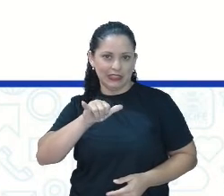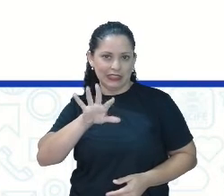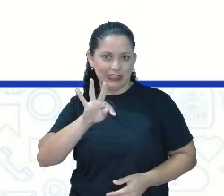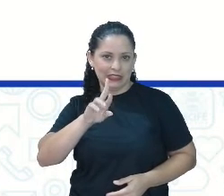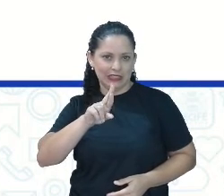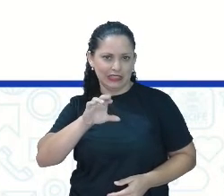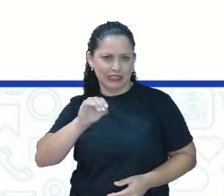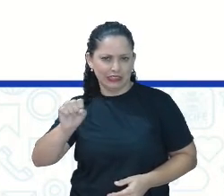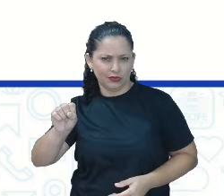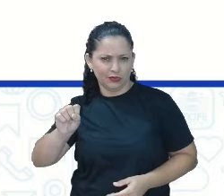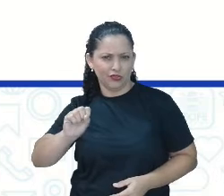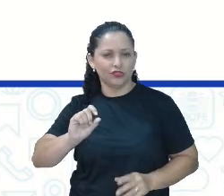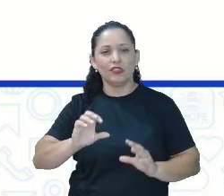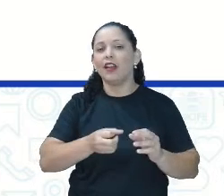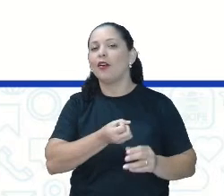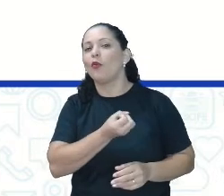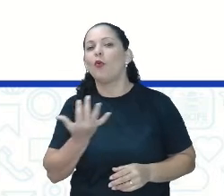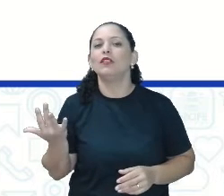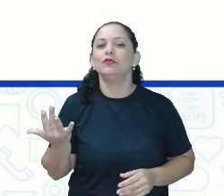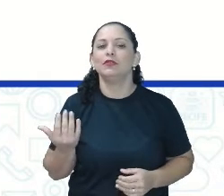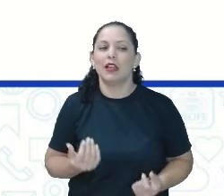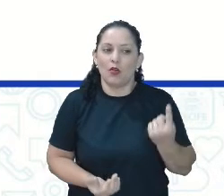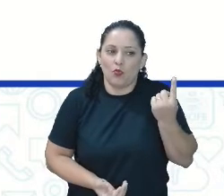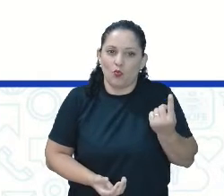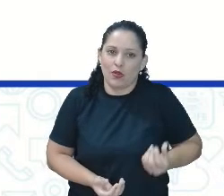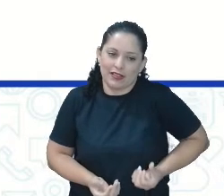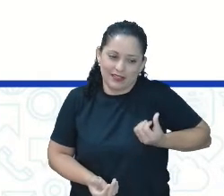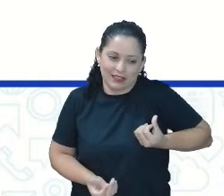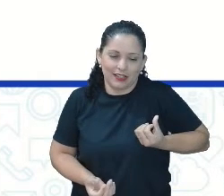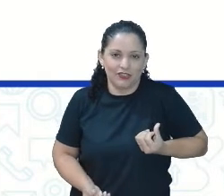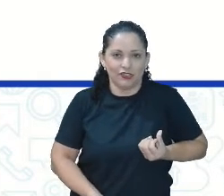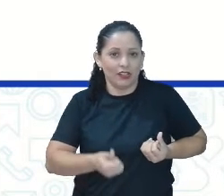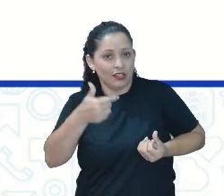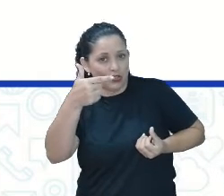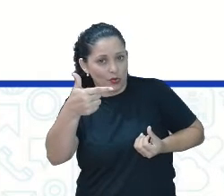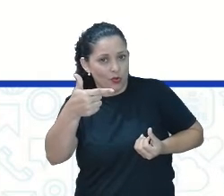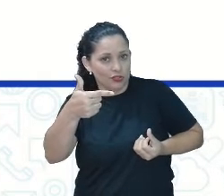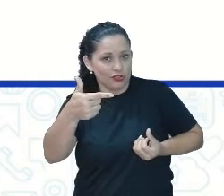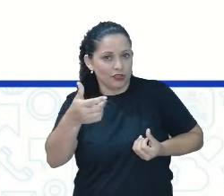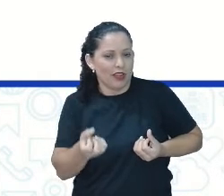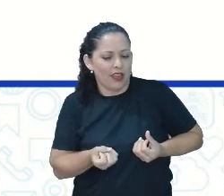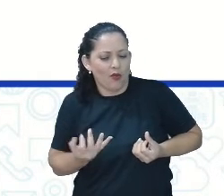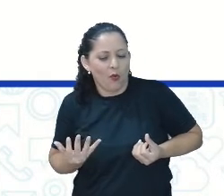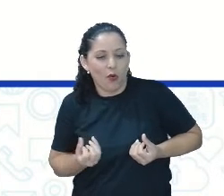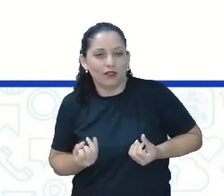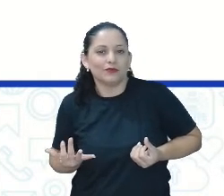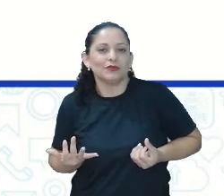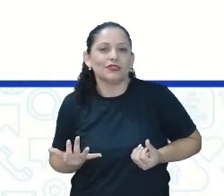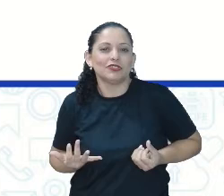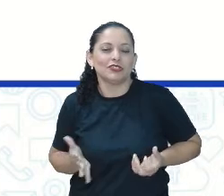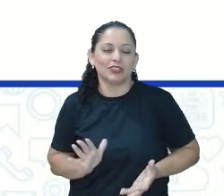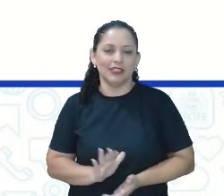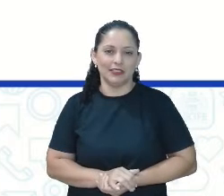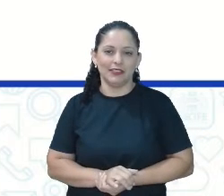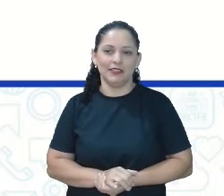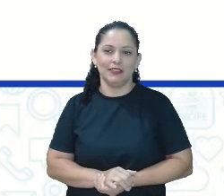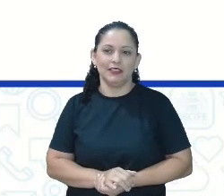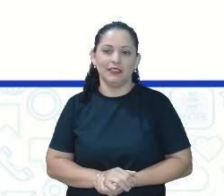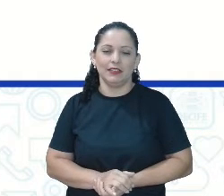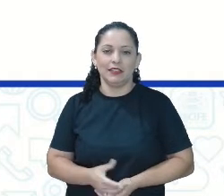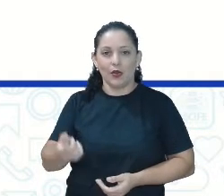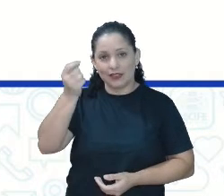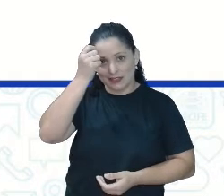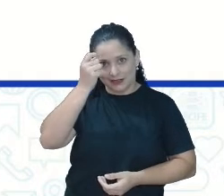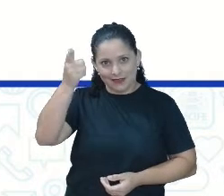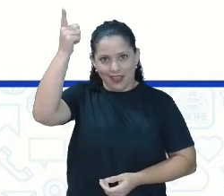Então, se 1 litro ele custa R$ 6,00, 2 litros vão custar quantos reais? Então,